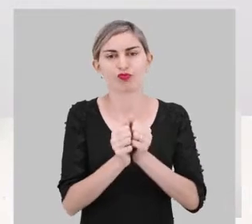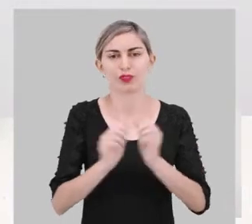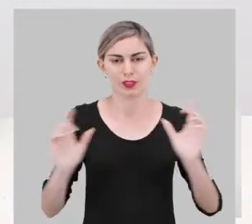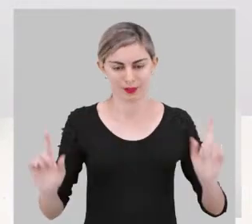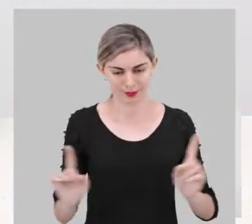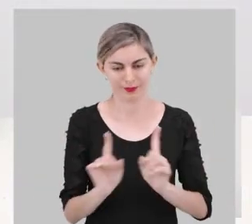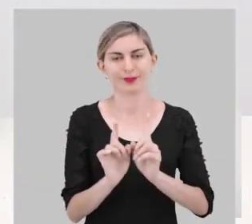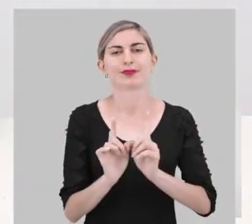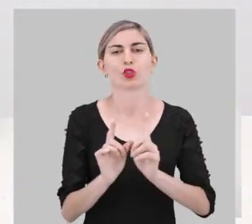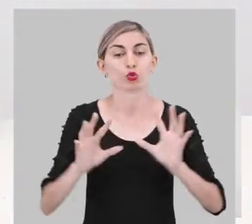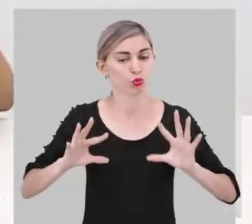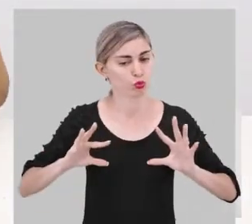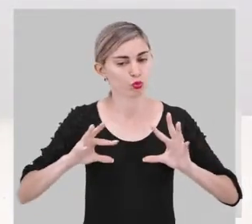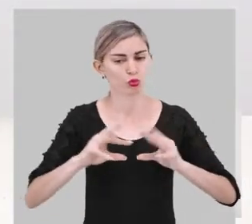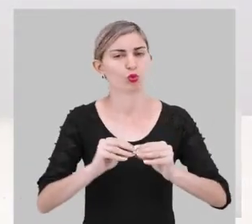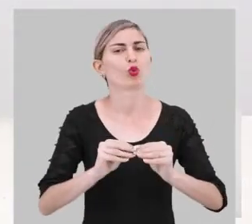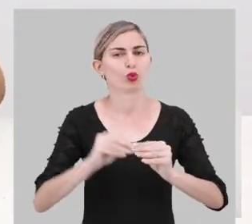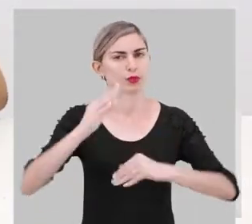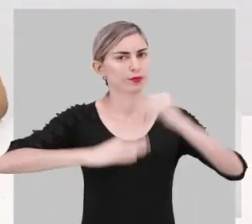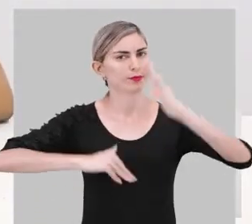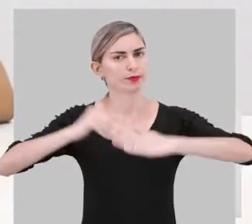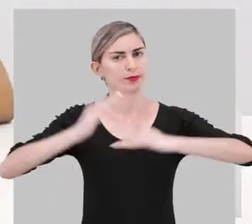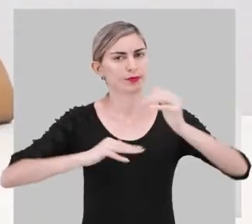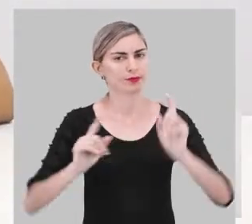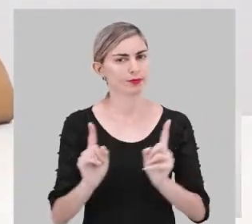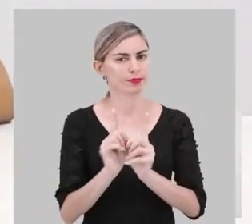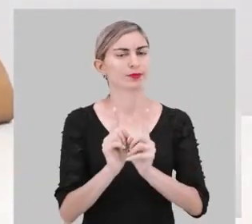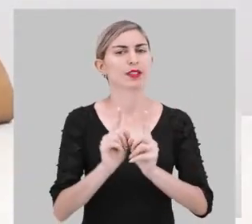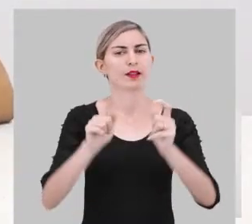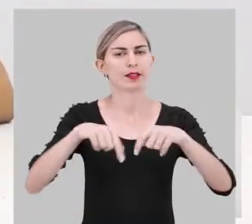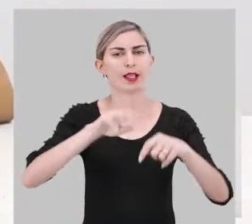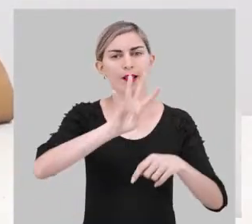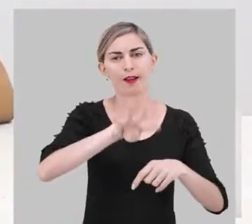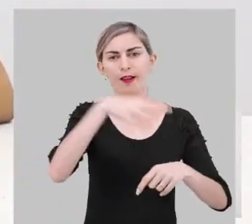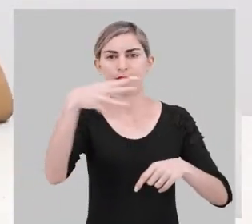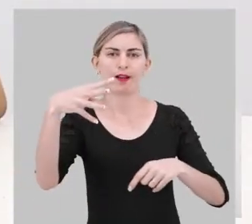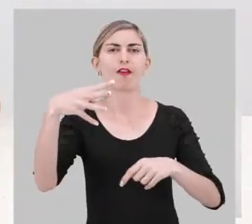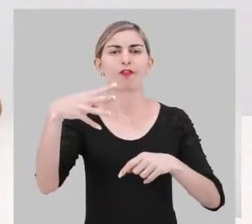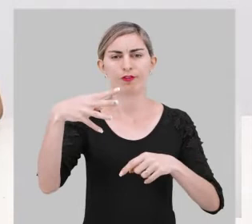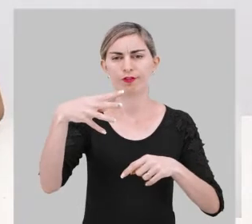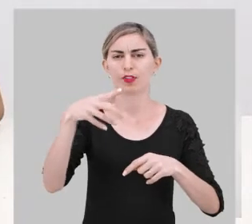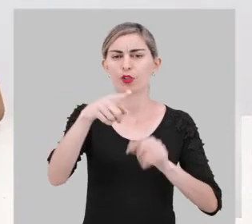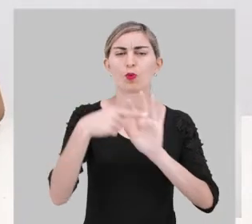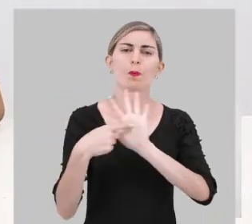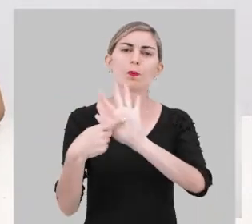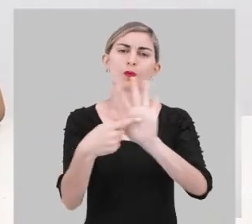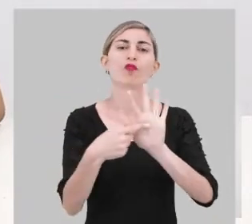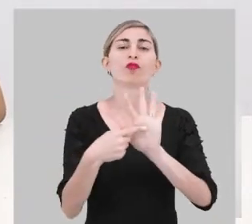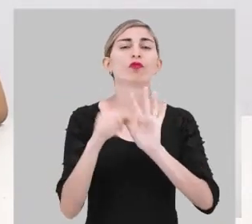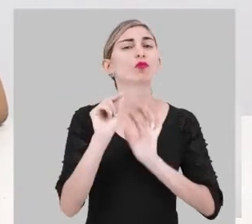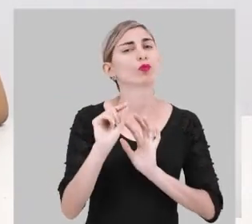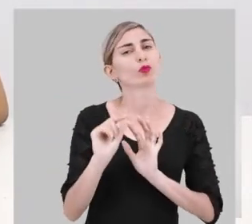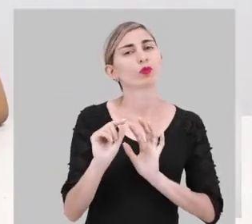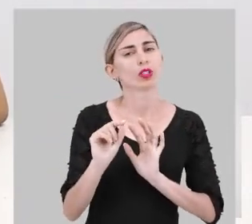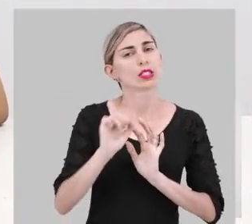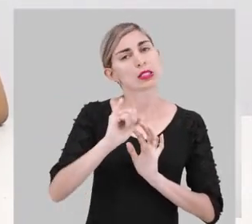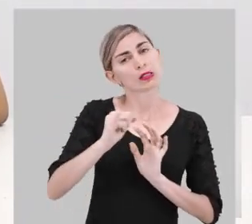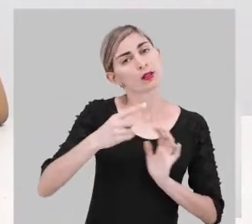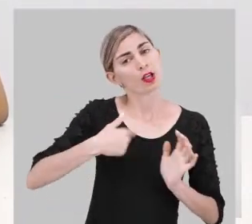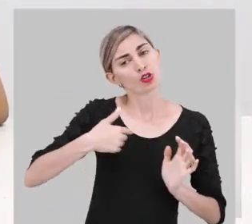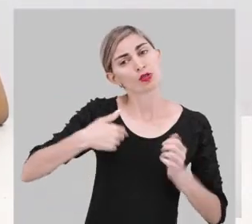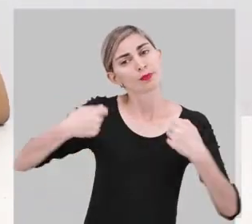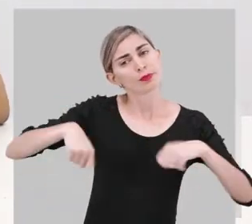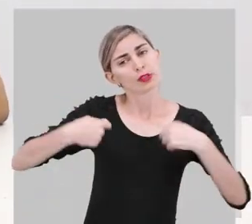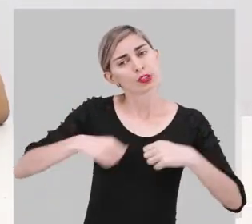Juntando todas essas capacidades, nós temos esse gráfico. O que nós vemos aqui? Se a